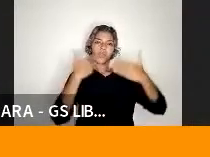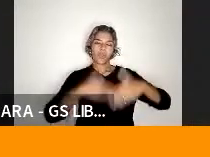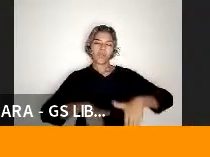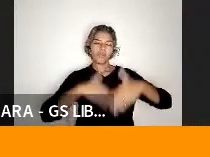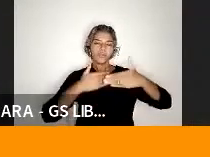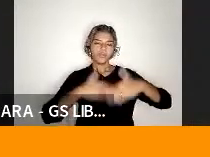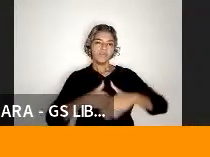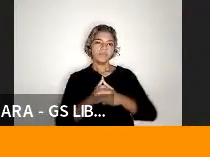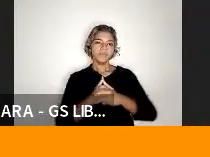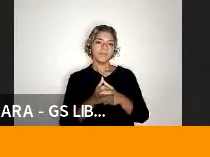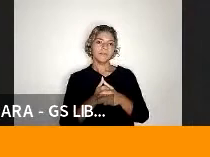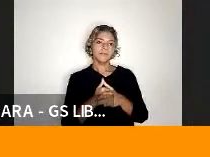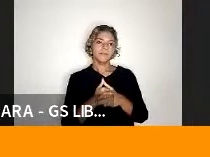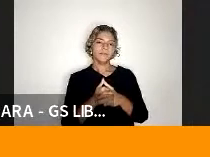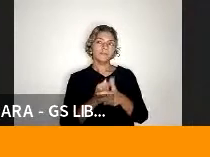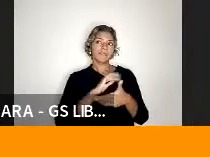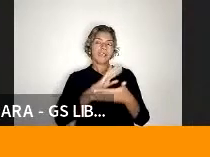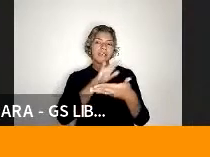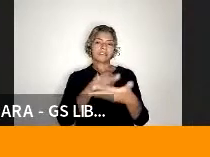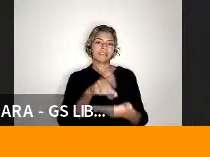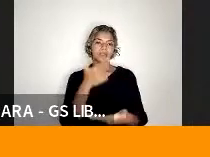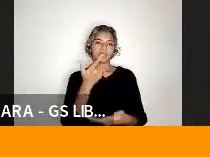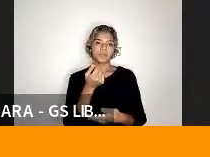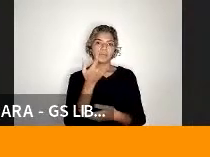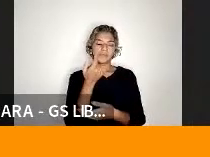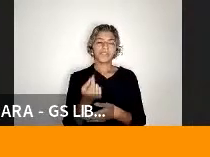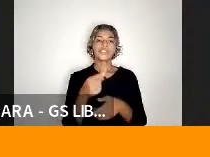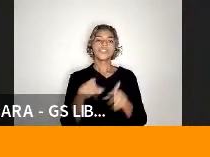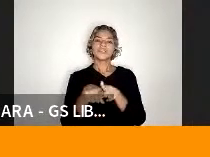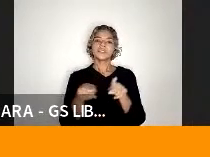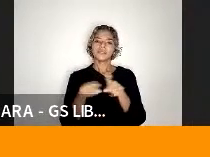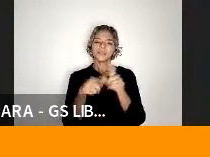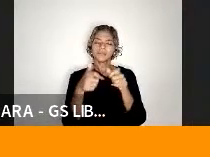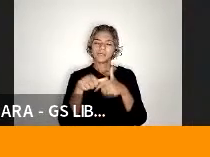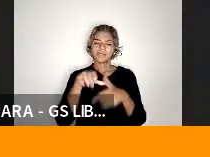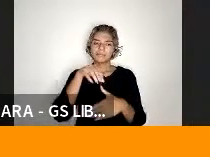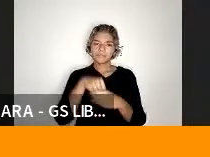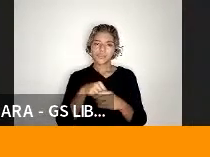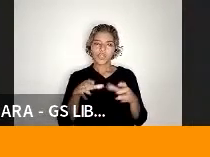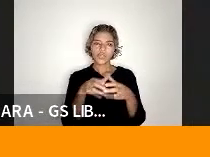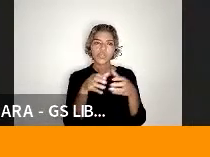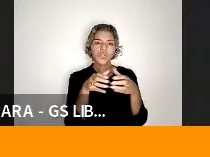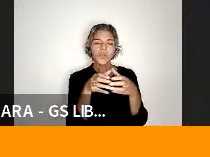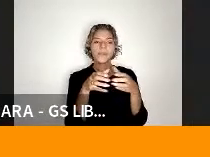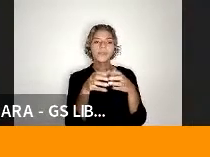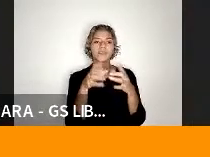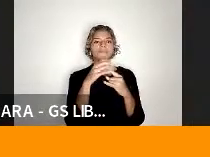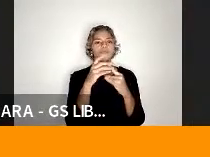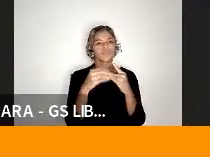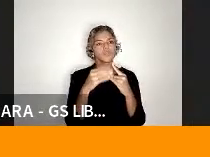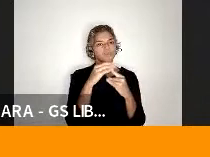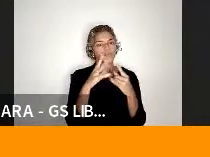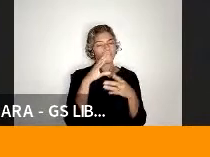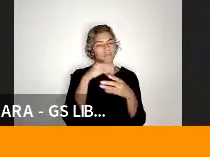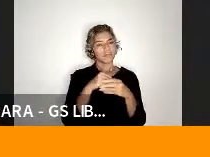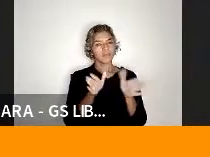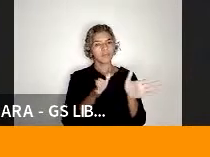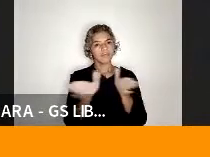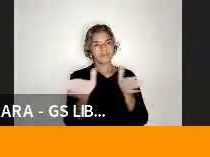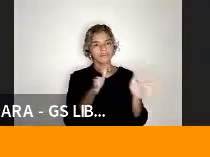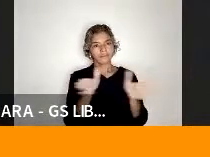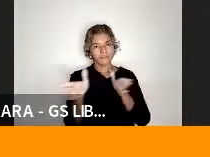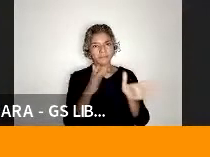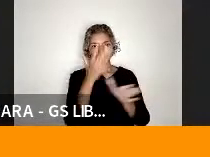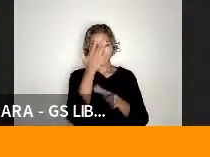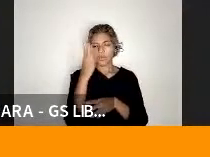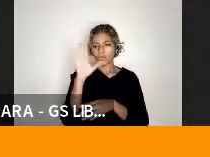até 2020 eu fiz parte também do Comitê Fiocruz para Acessibilidade e Inclusão das Pessoas com Deficiência, colaborando, né,